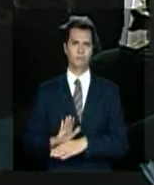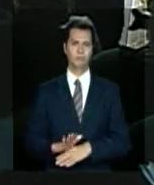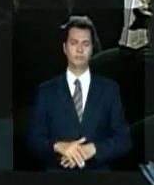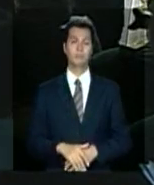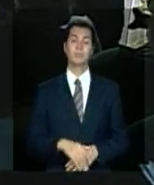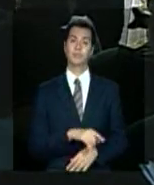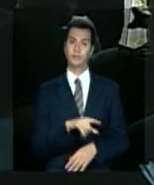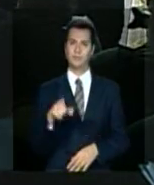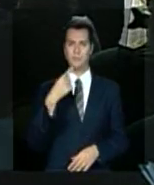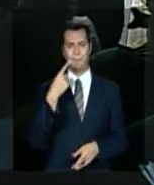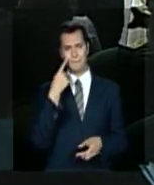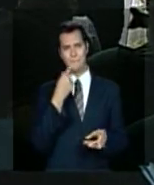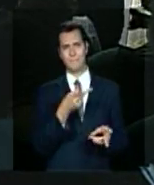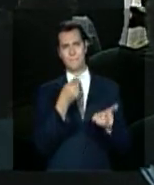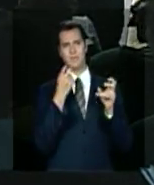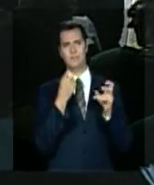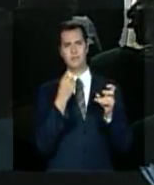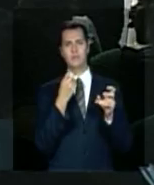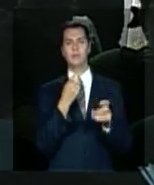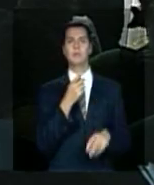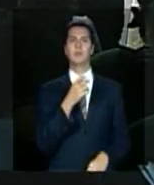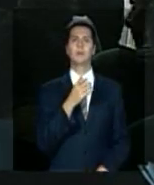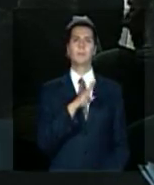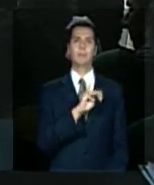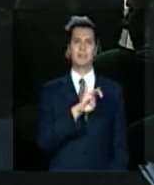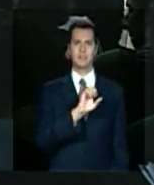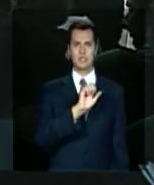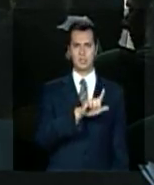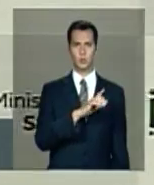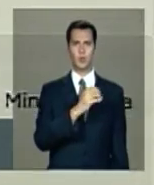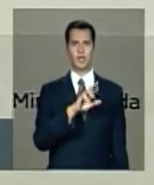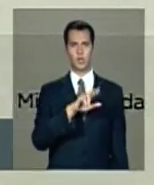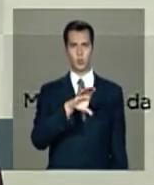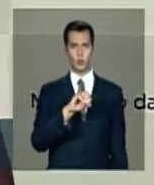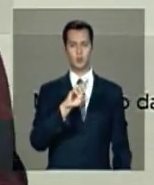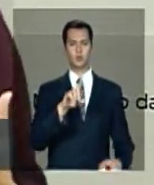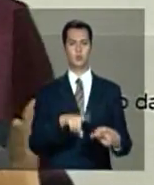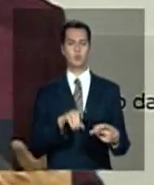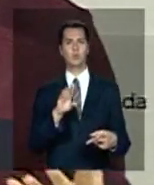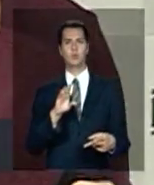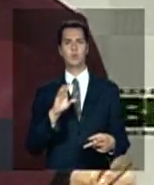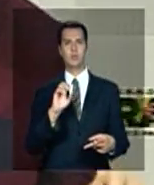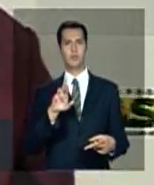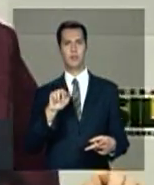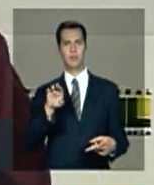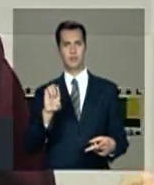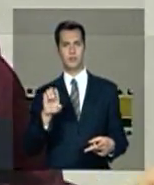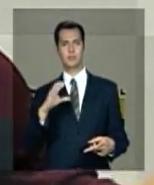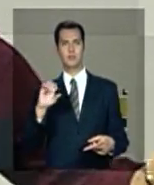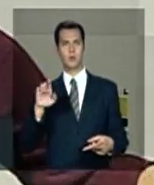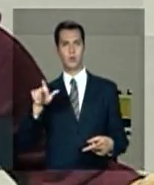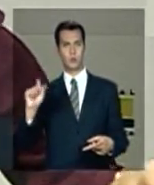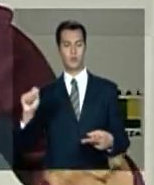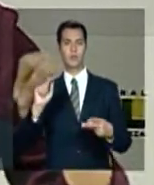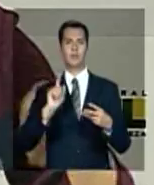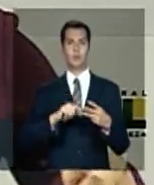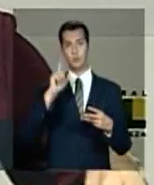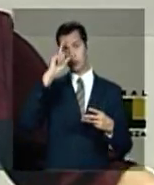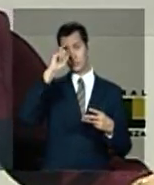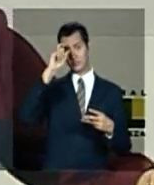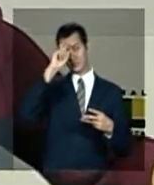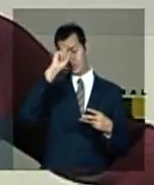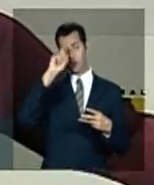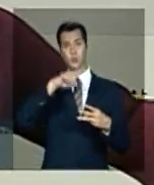isso e com o Brasil e com rede cegonha e esses hospitais de referência nós estamos construindo uma rede